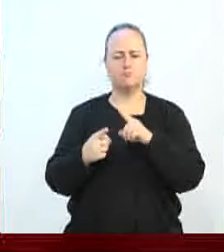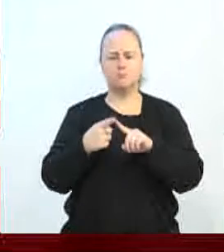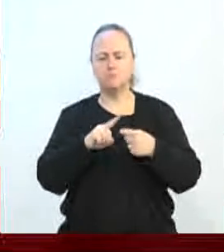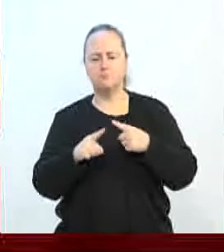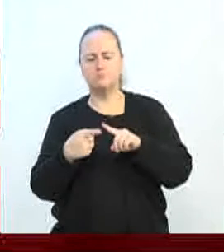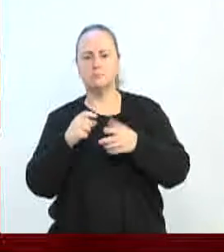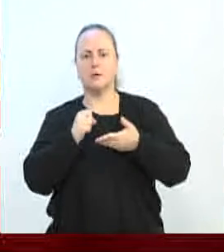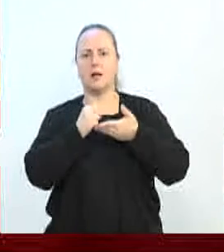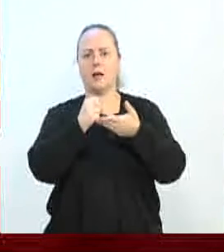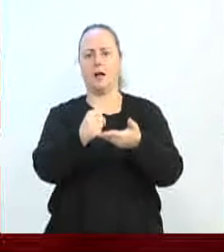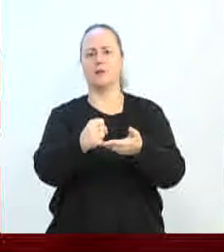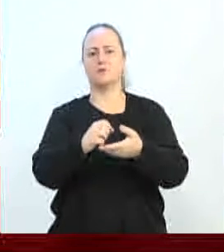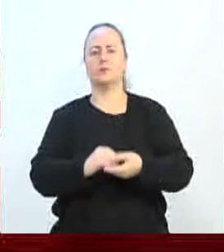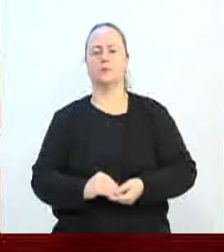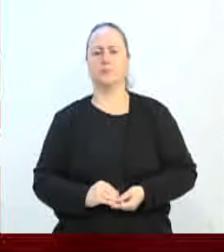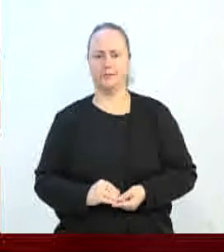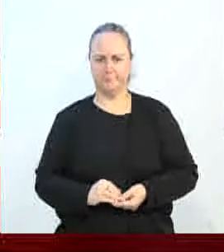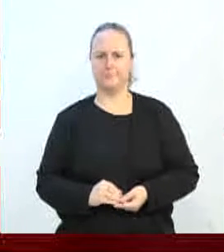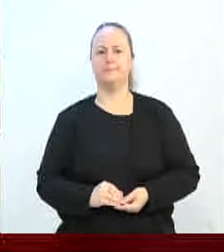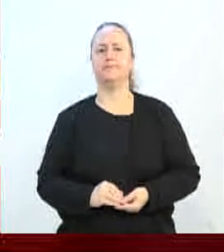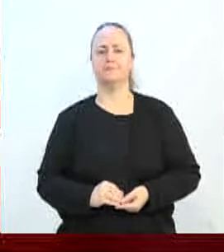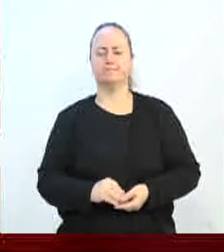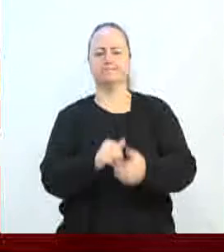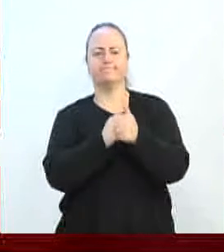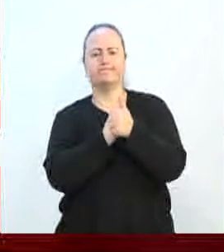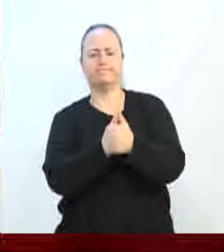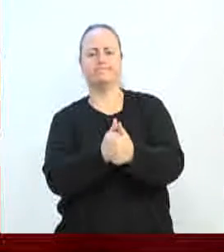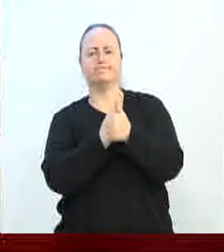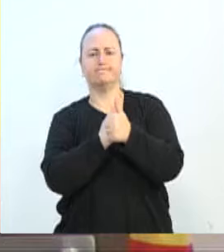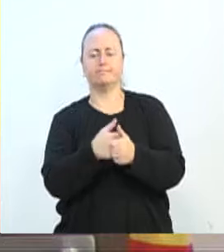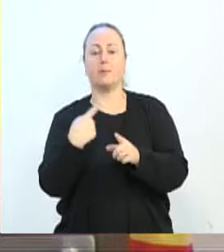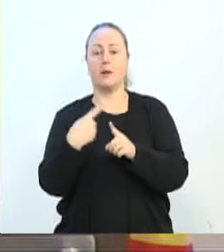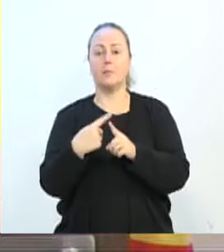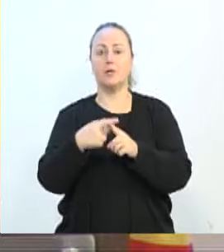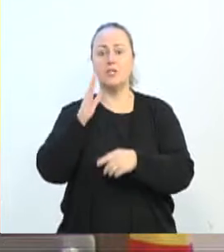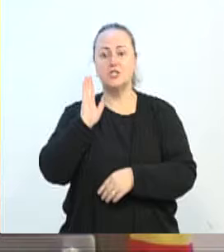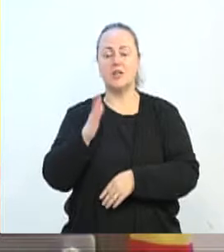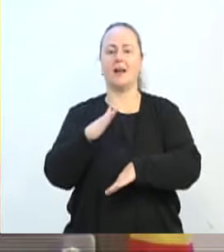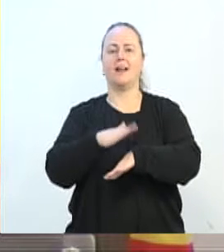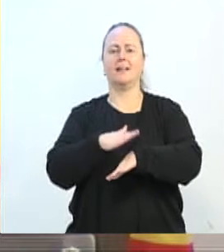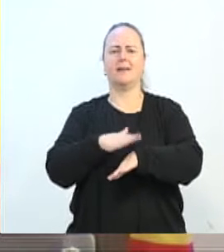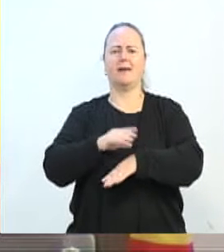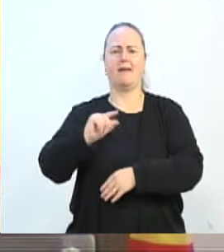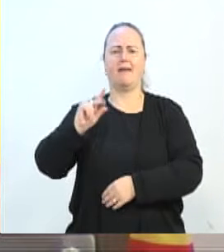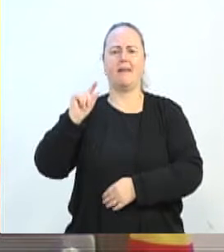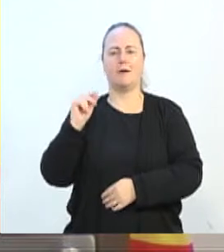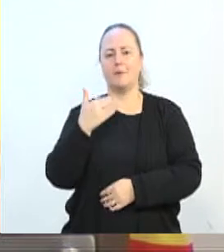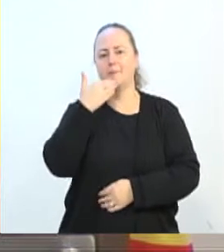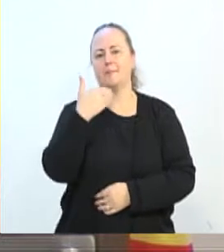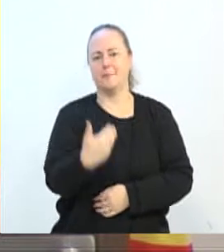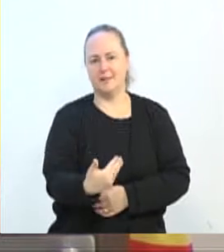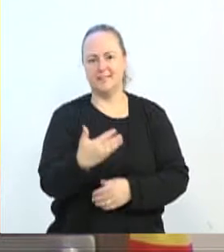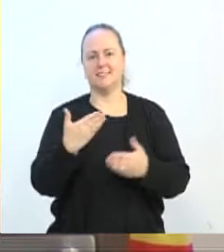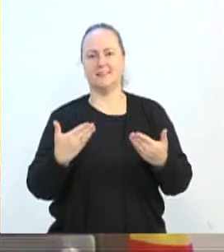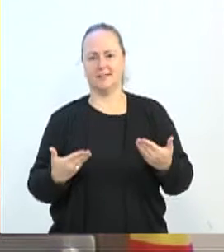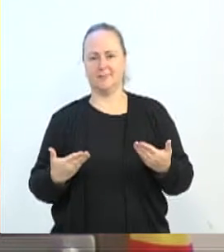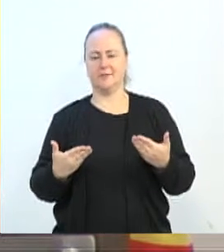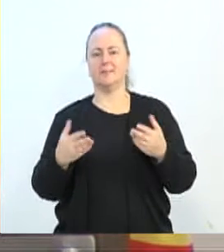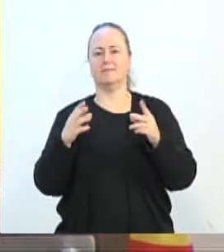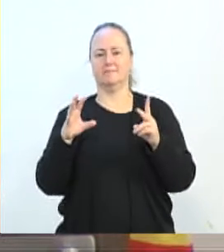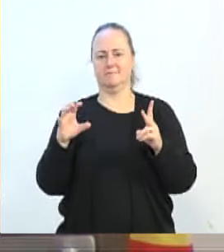Estamos acompanhando porque é uma obra que há muito tempo víamos cobrando em nome da comunidade Lá no final da Rua José roter nave